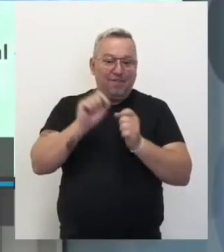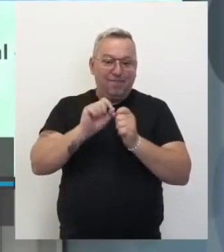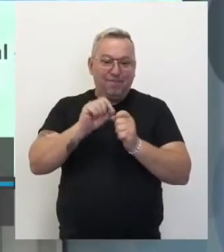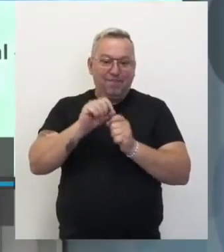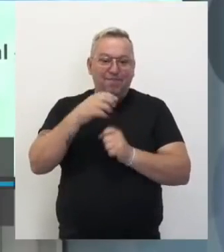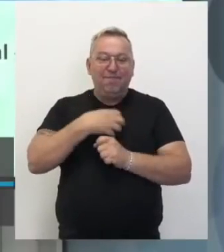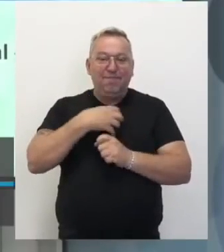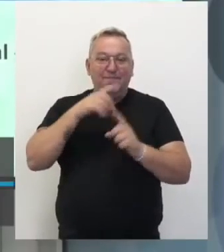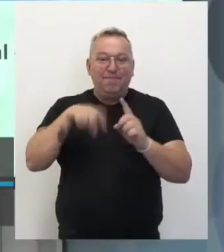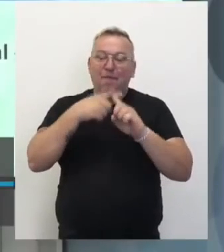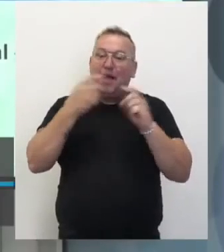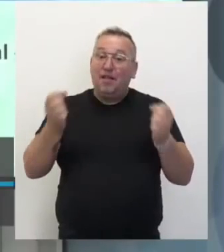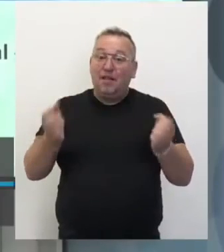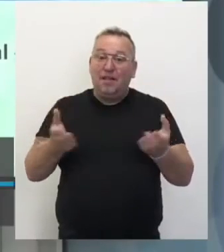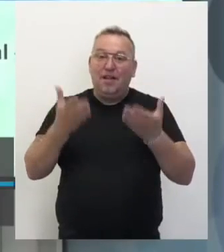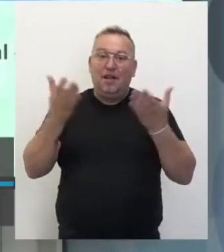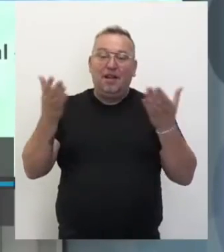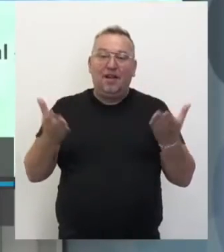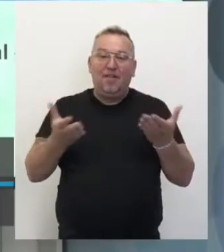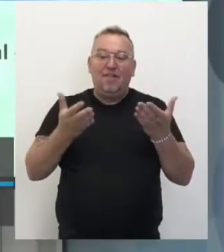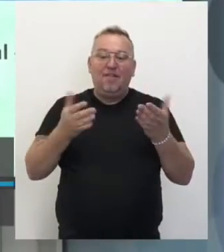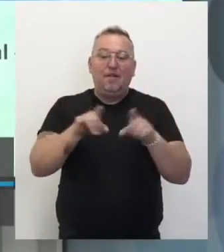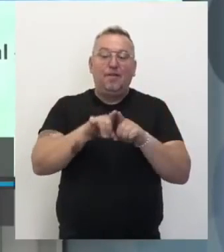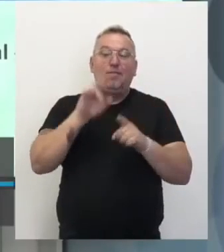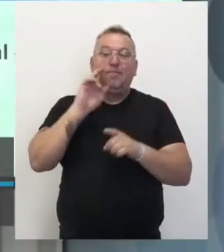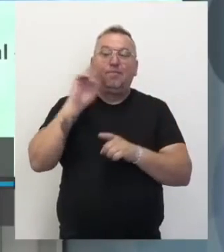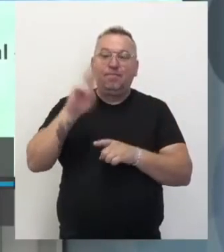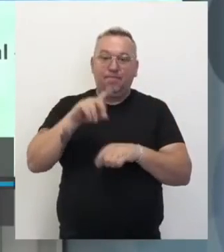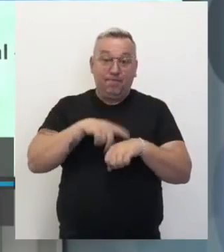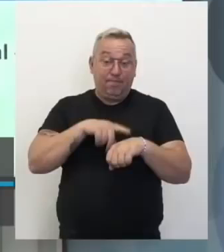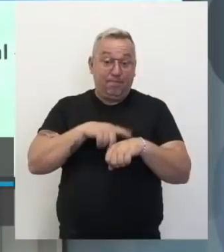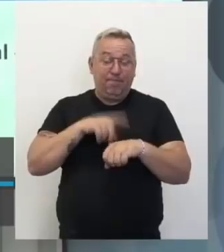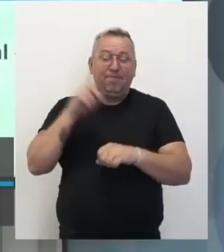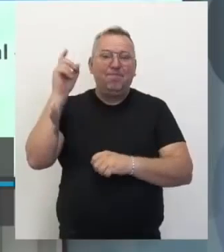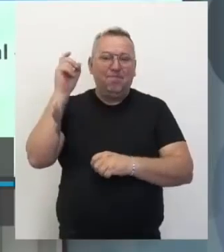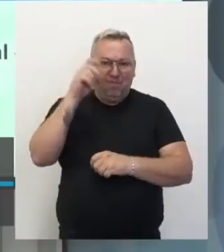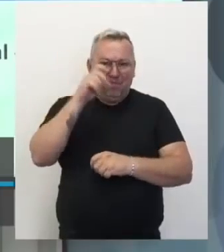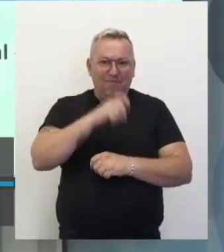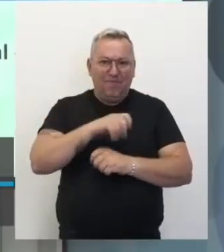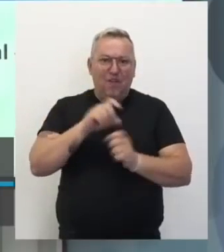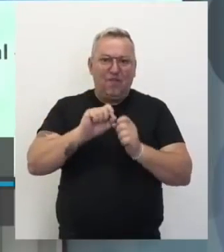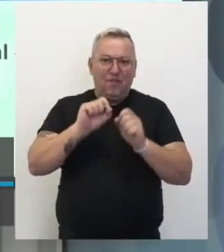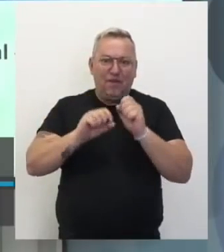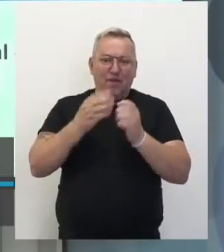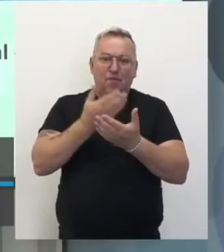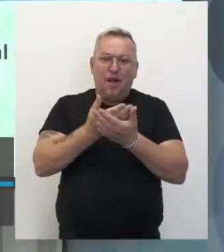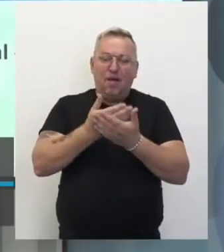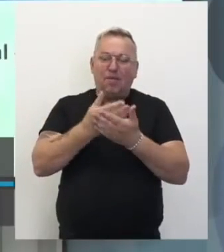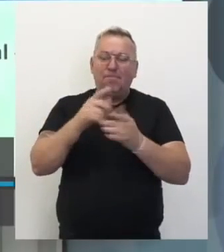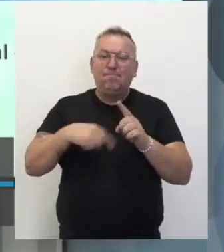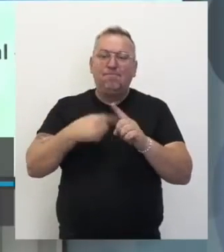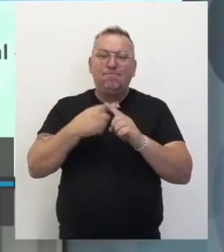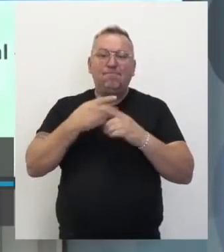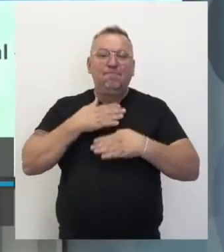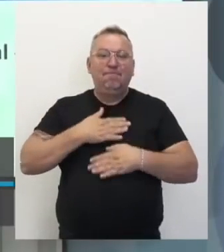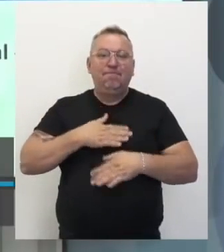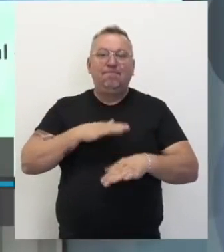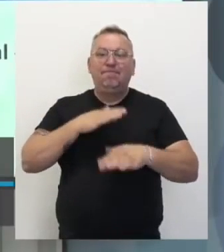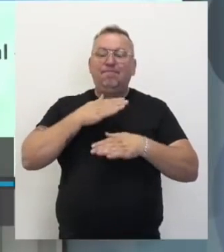forma um pouquinho mais leve, né? A gente está vivendo um momento aí tão conturbado, vamos tentar fazer uma aulinha mais tranquila, bem leve,